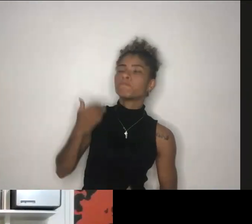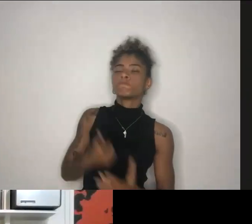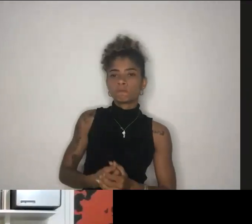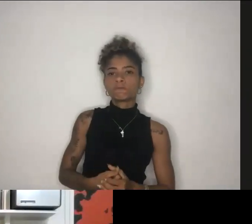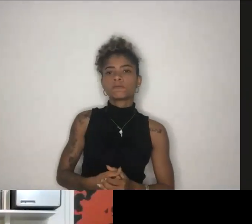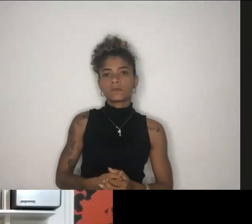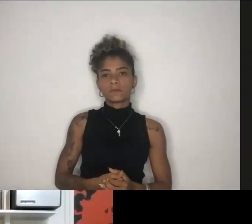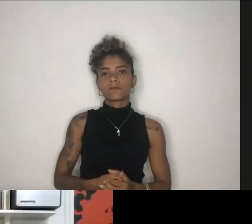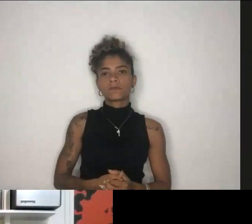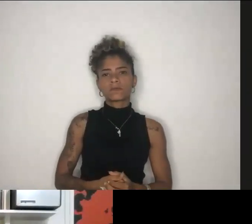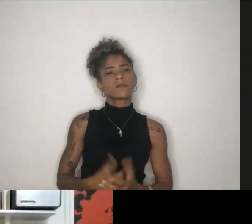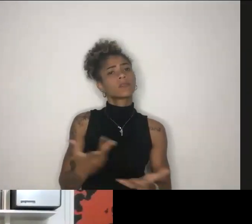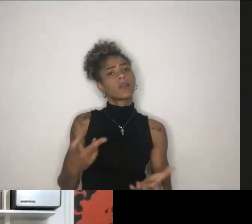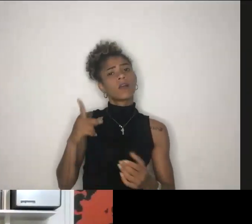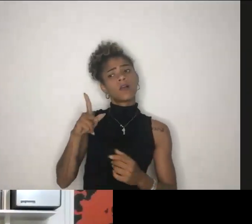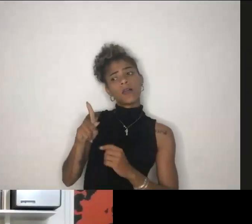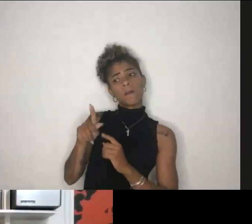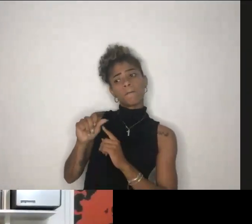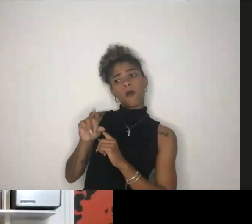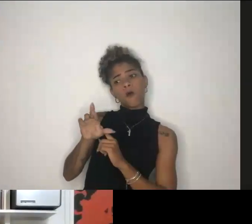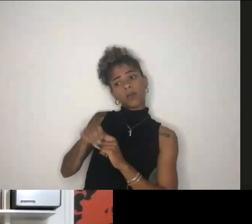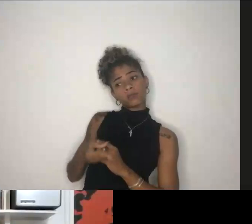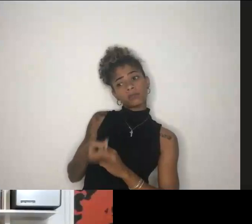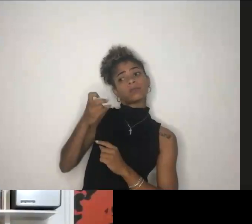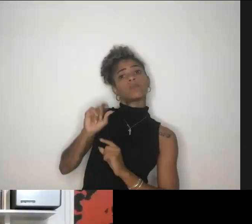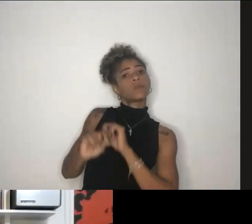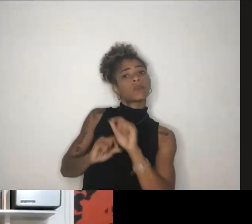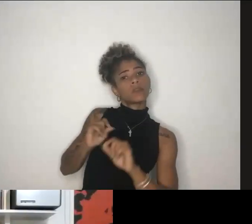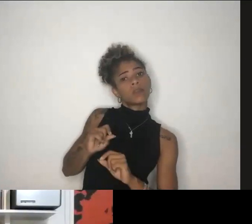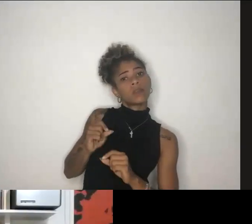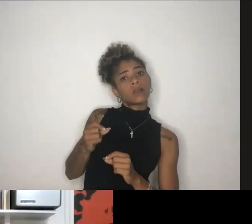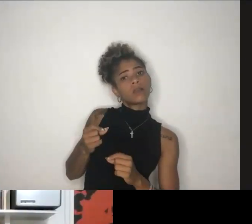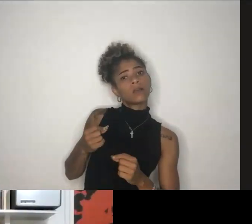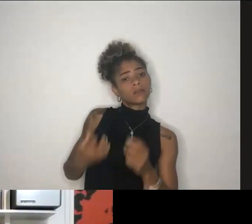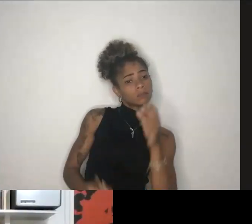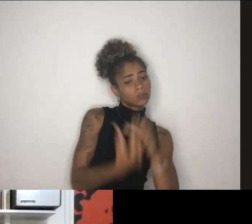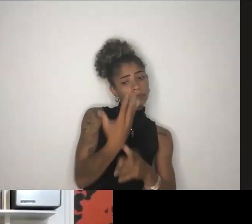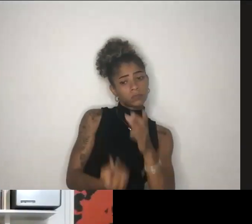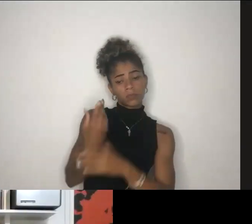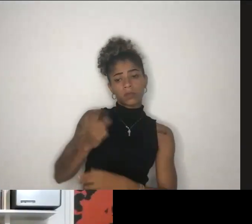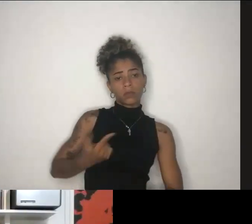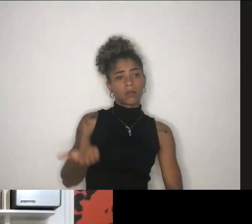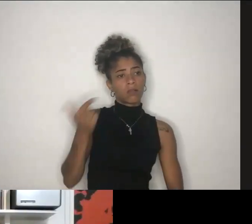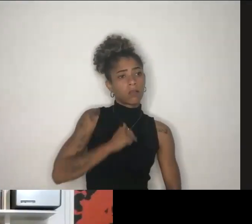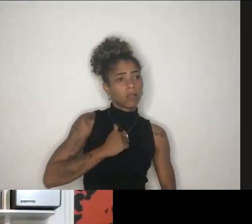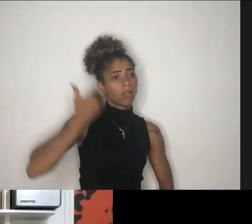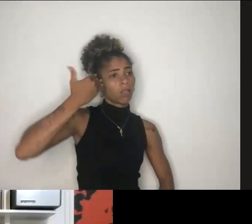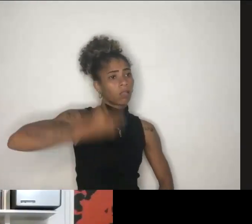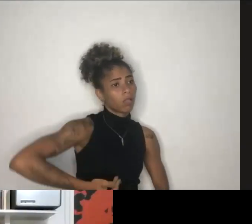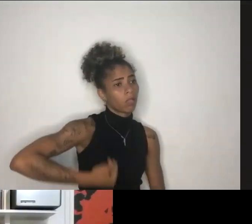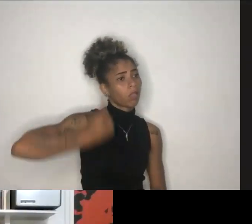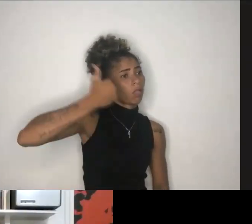Paula a gente percebe assim que as coisas são feitas muito no automático de modo geral